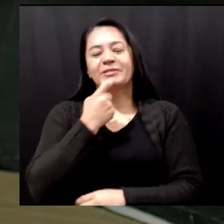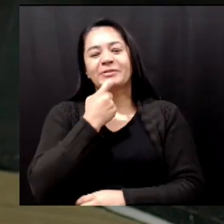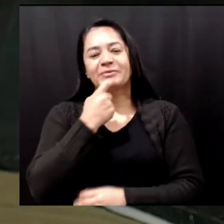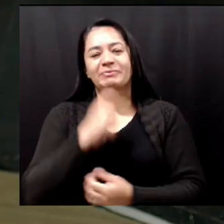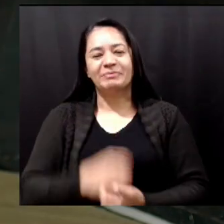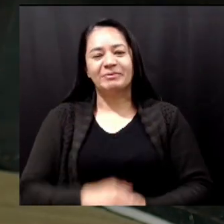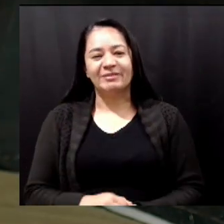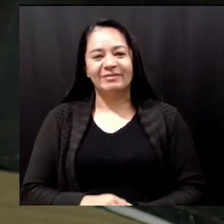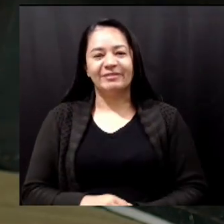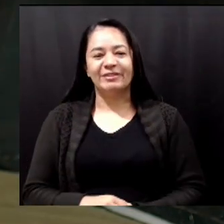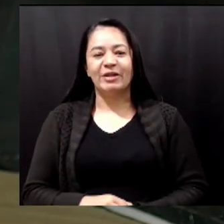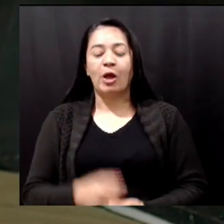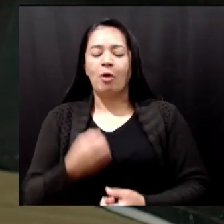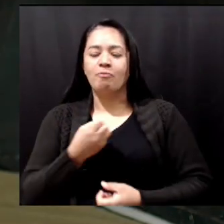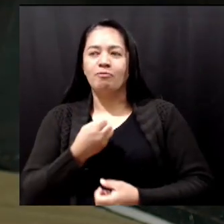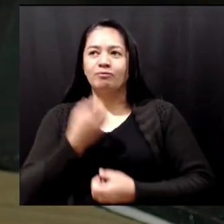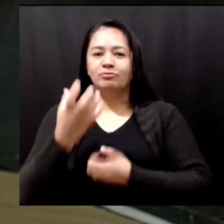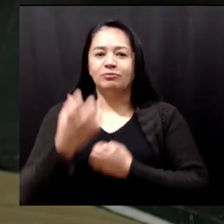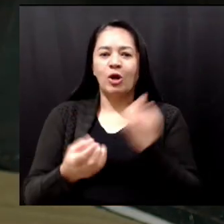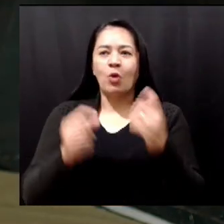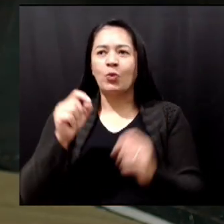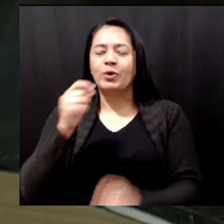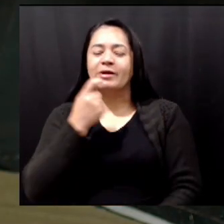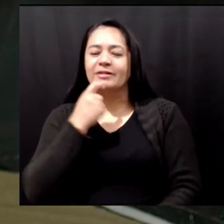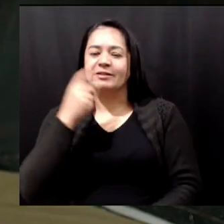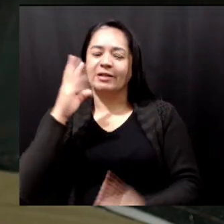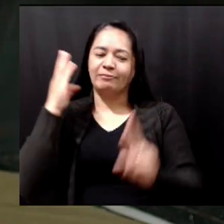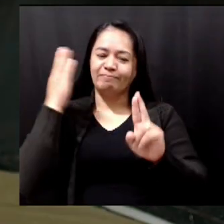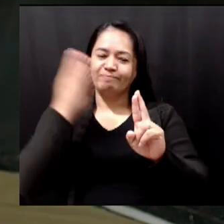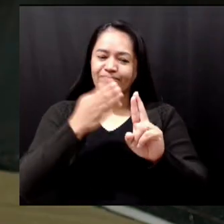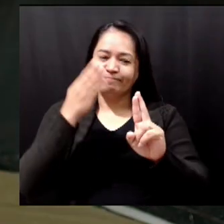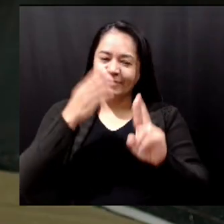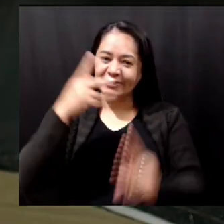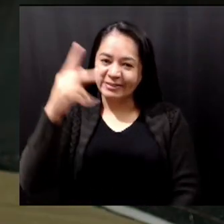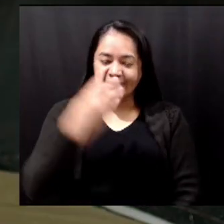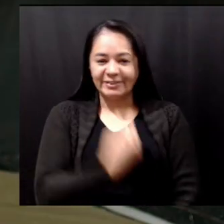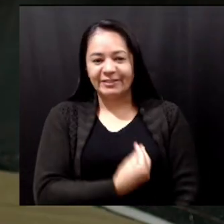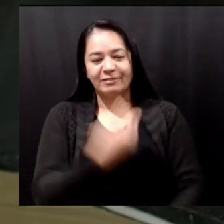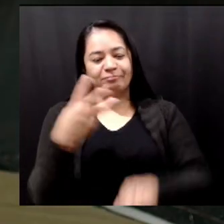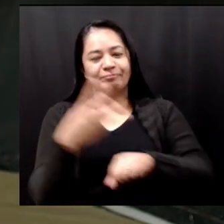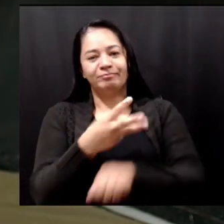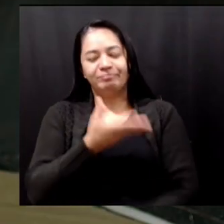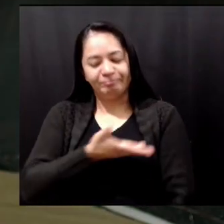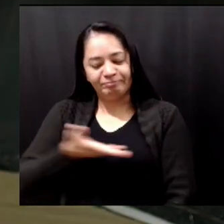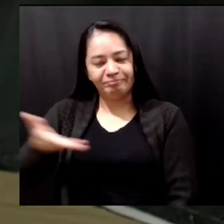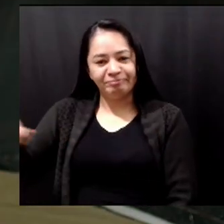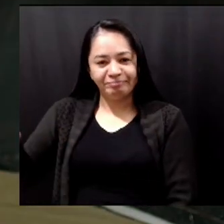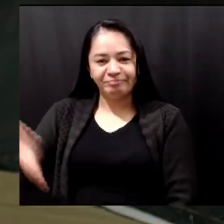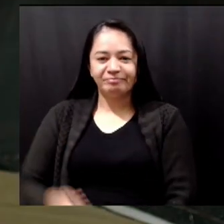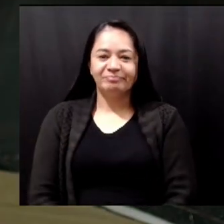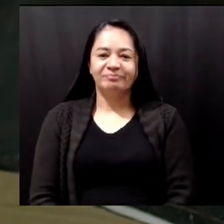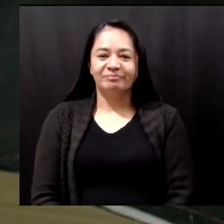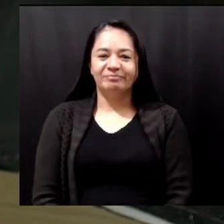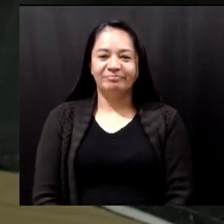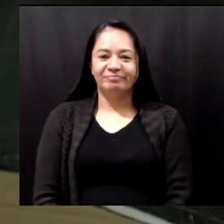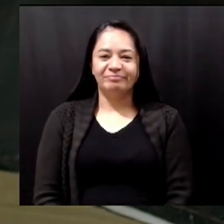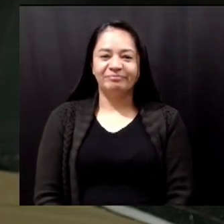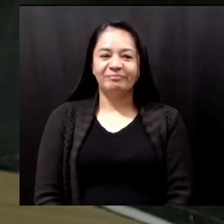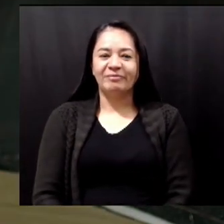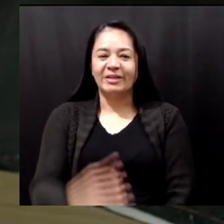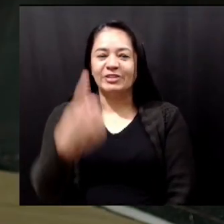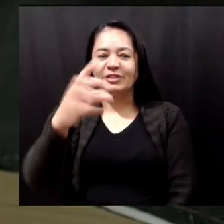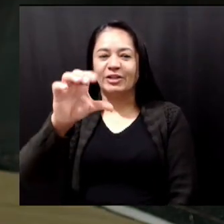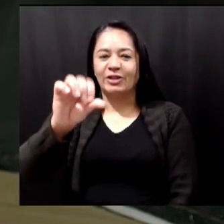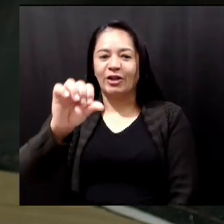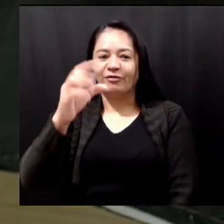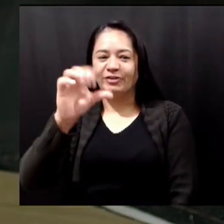o que a cidade representa na sua vida. O WhatsApp está na tela, tá bom? 19 97 829 3776. Enquanto